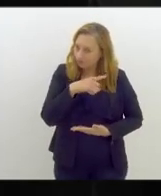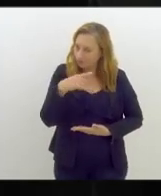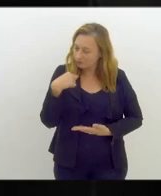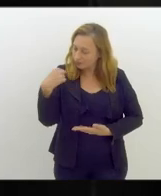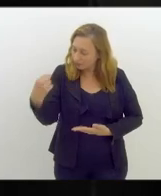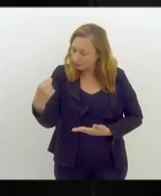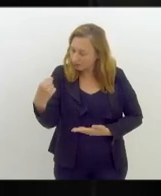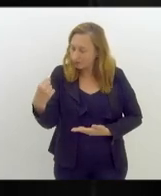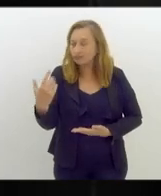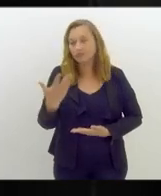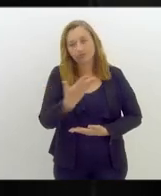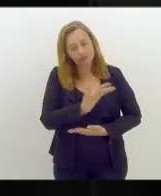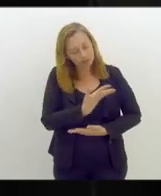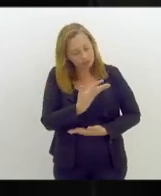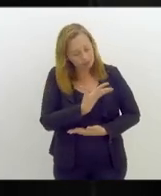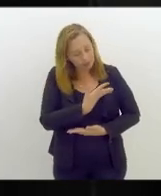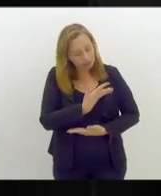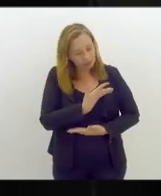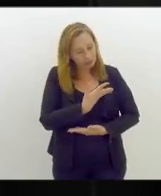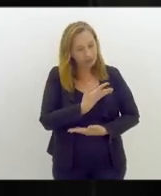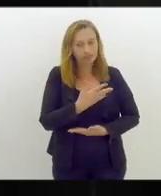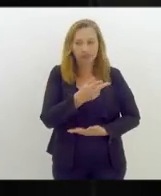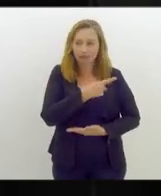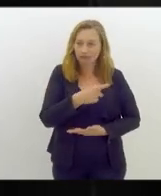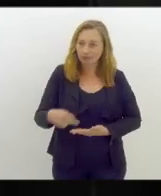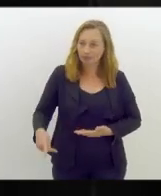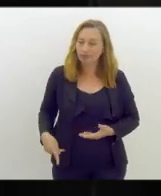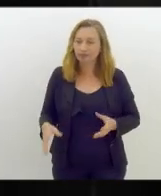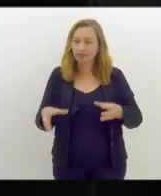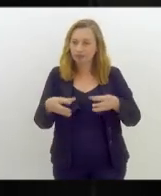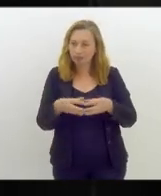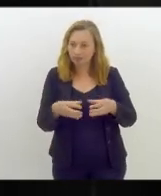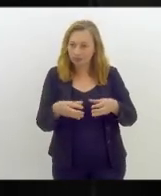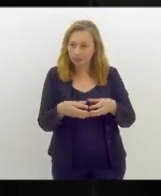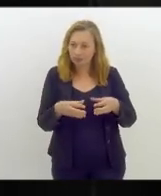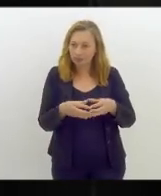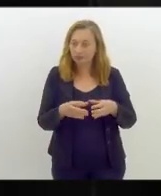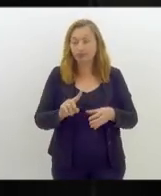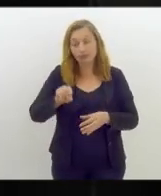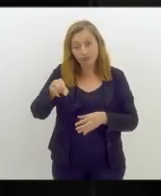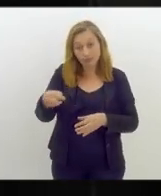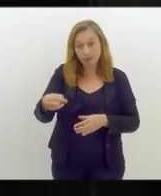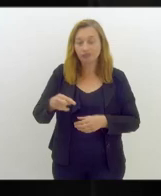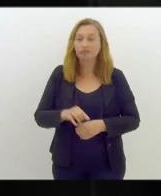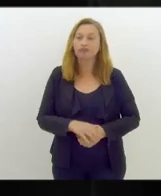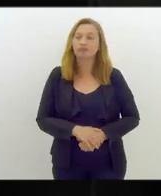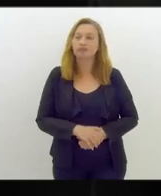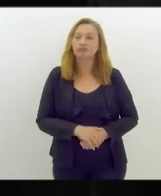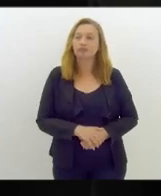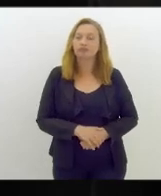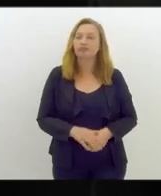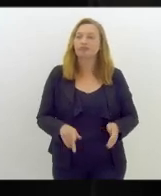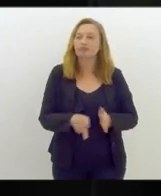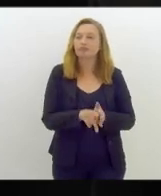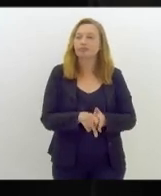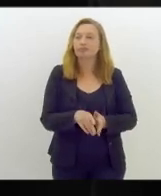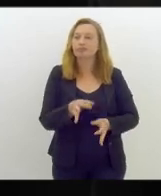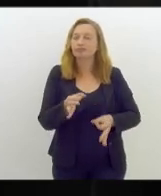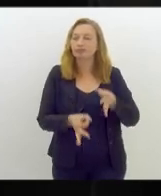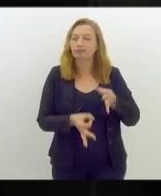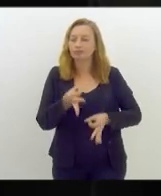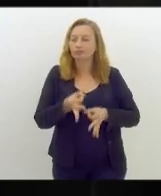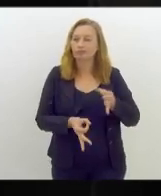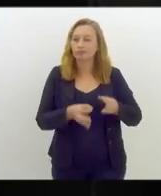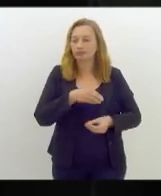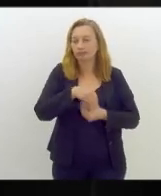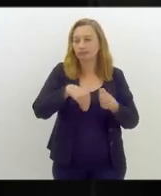escolhido pelos meus pares como presidente da comissão e, posteriormente, membro do Tribunal Misto, e